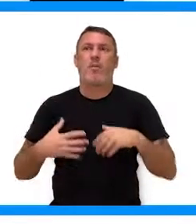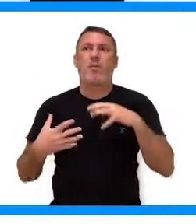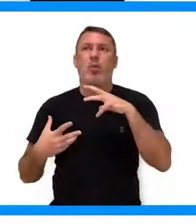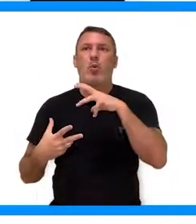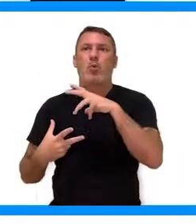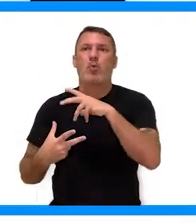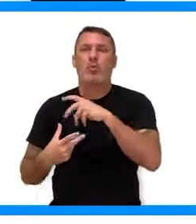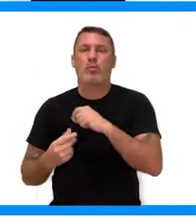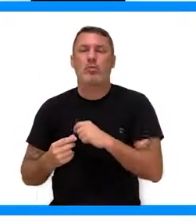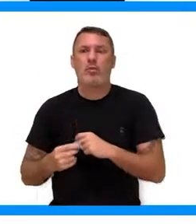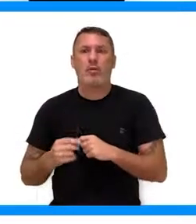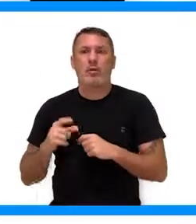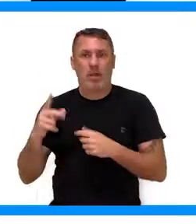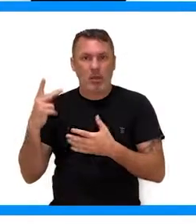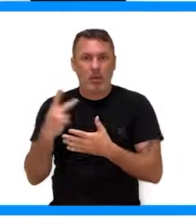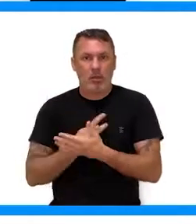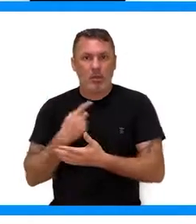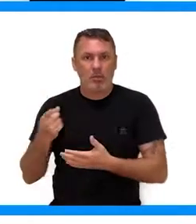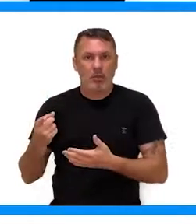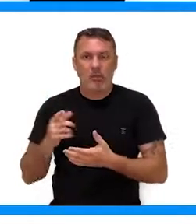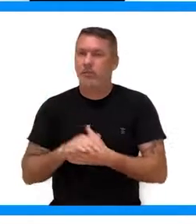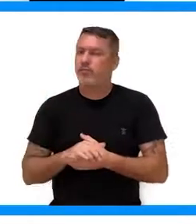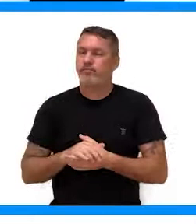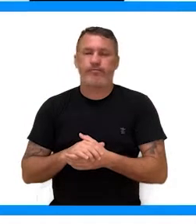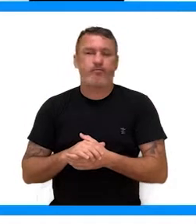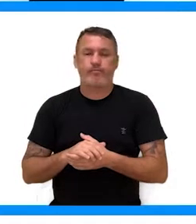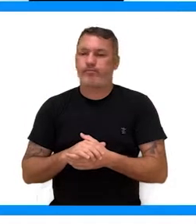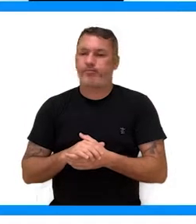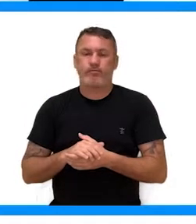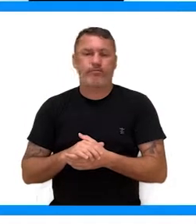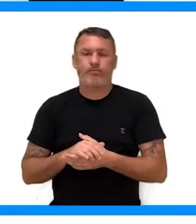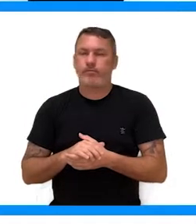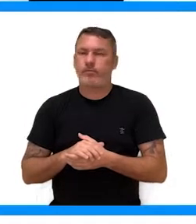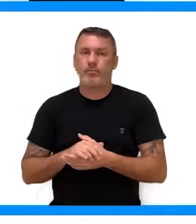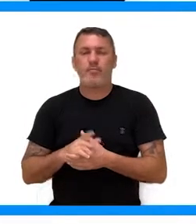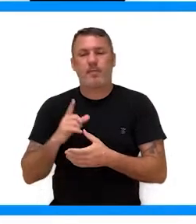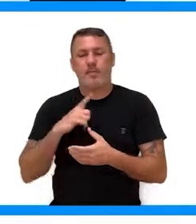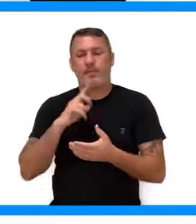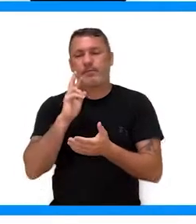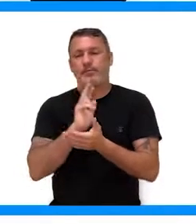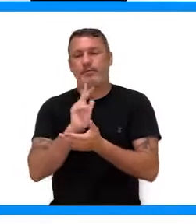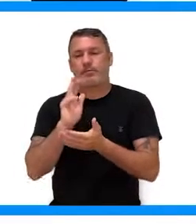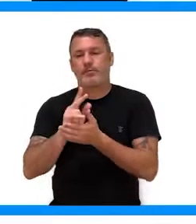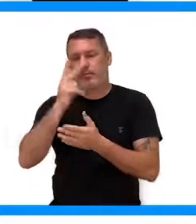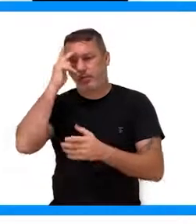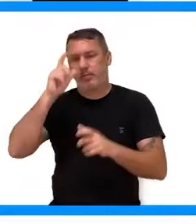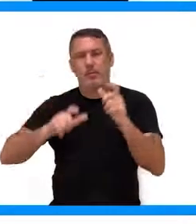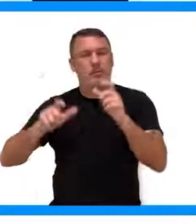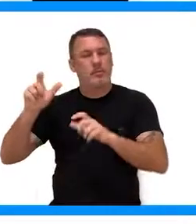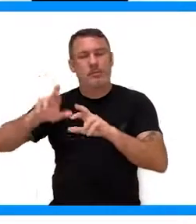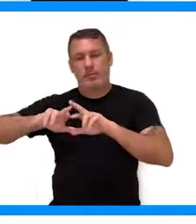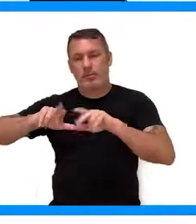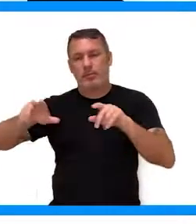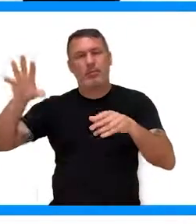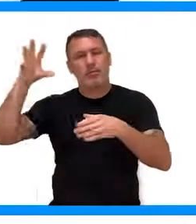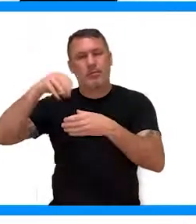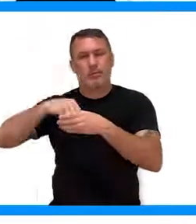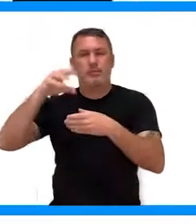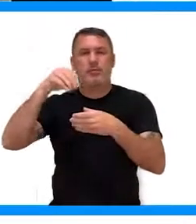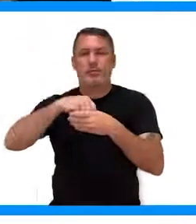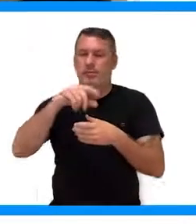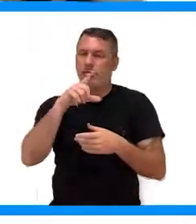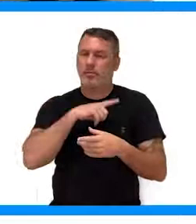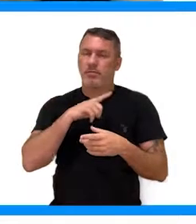Mas, na verdade, isso não aconteceu. Nós ainda temos milhões de pessoas passando fome ou